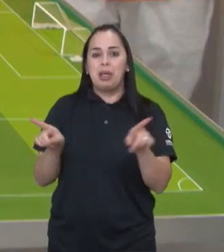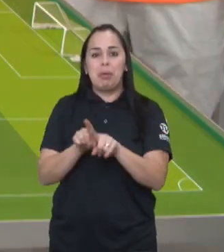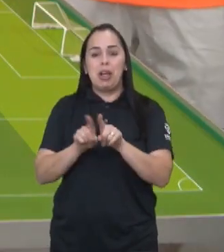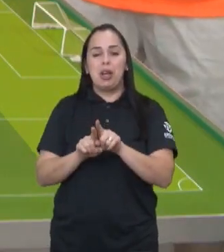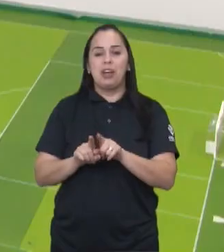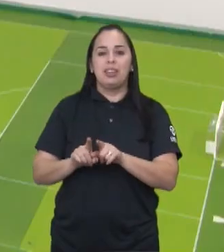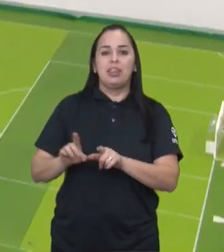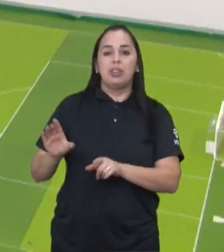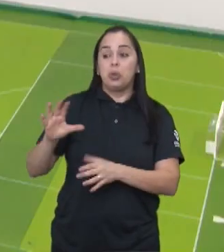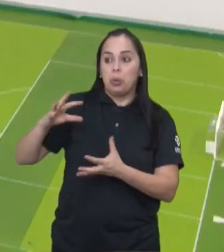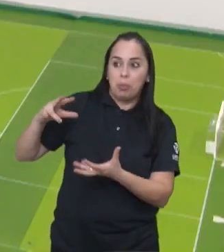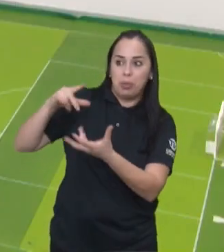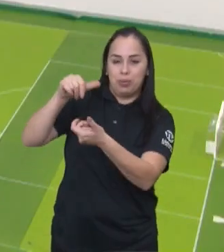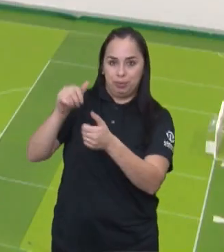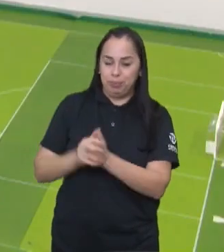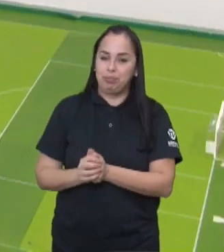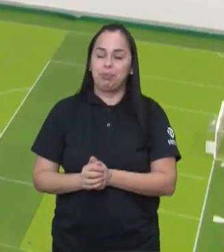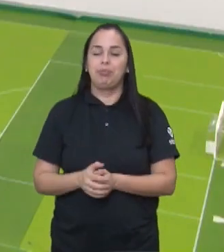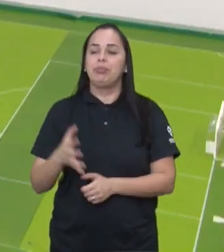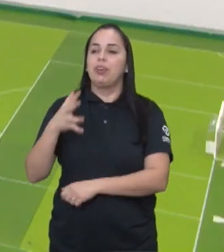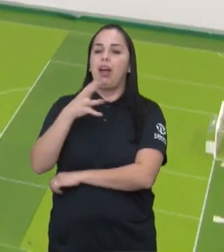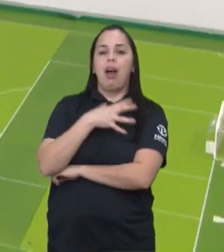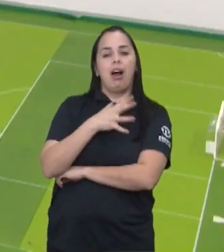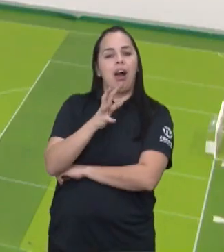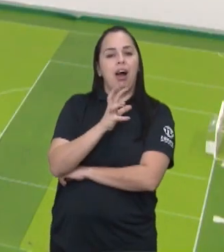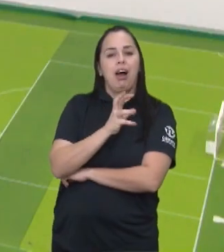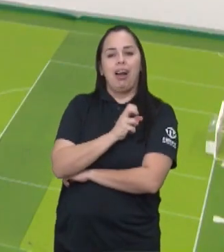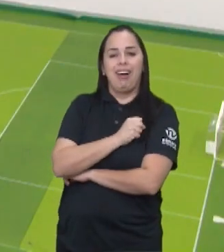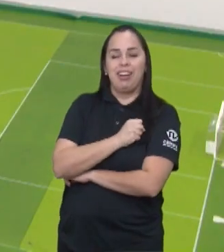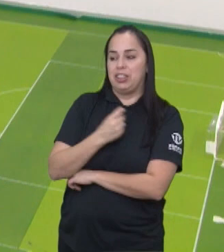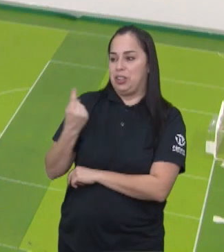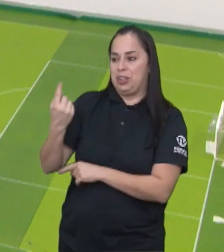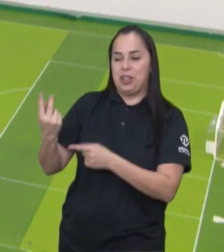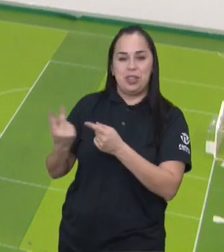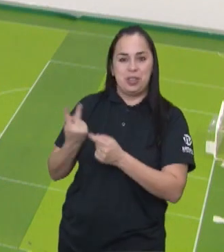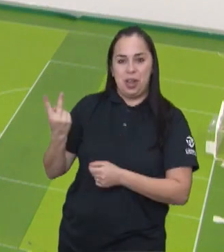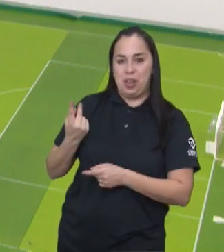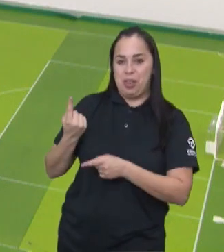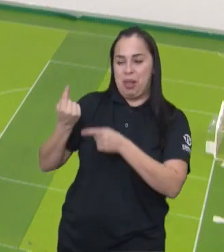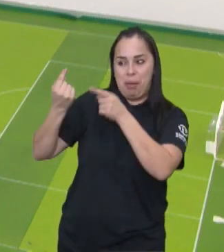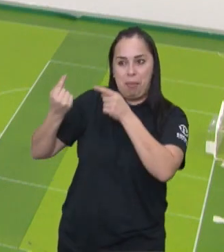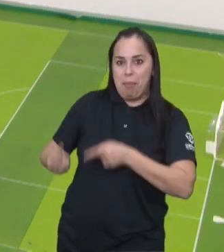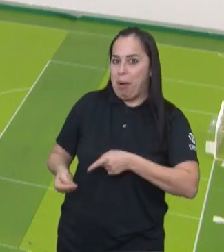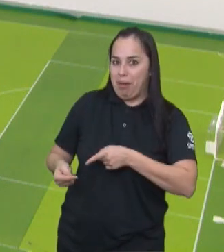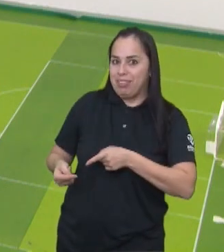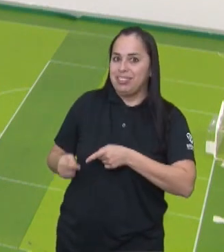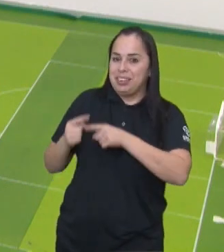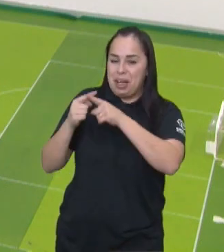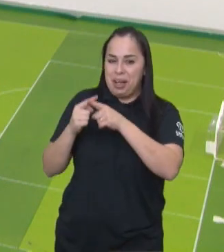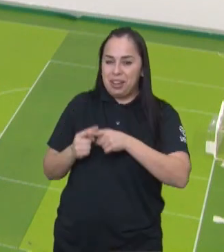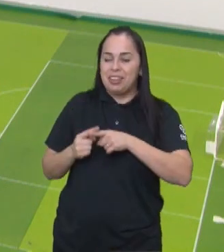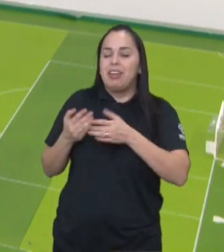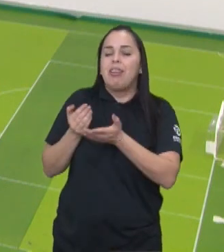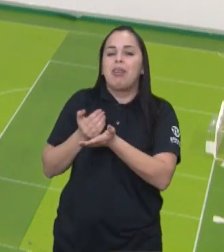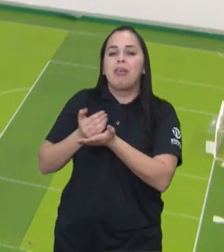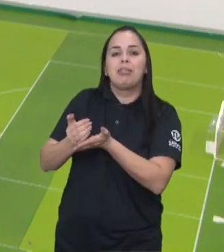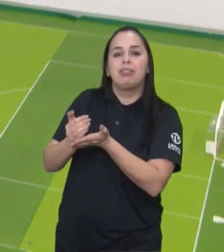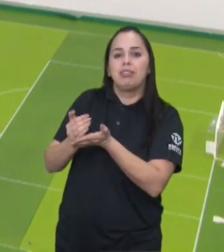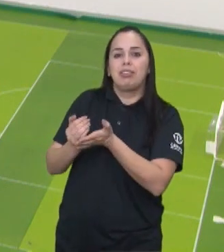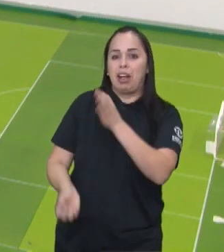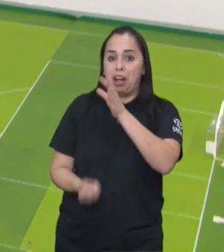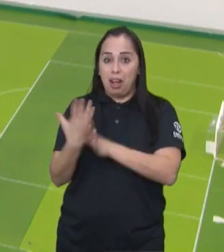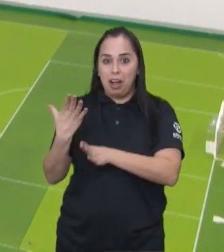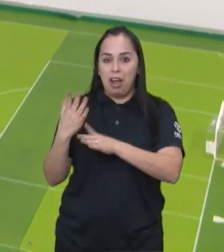Mundo. A gente pegou essa paixão, a rivalidade que a gente já tinha de criança, e começamos a